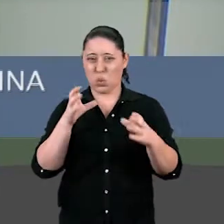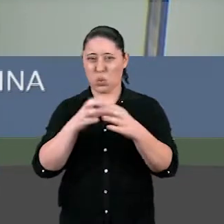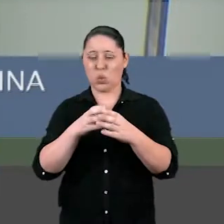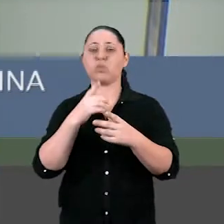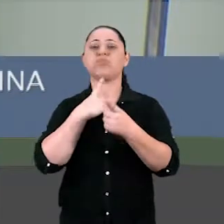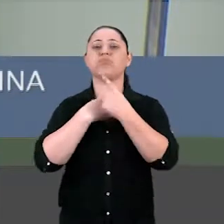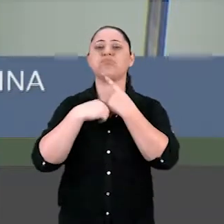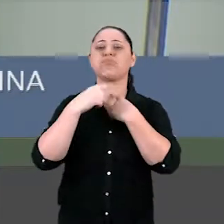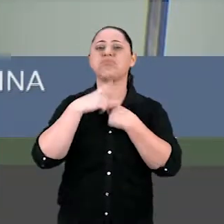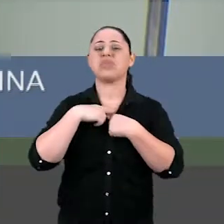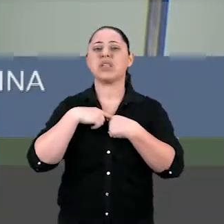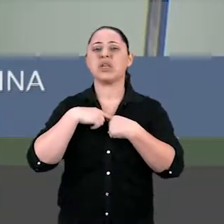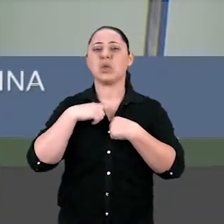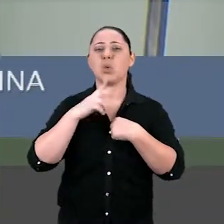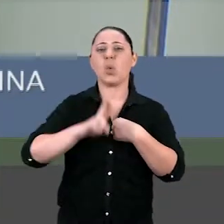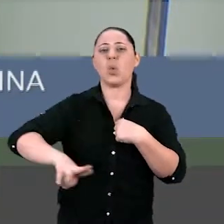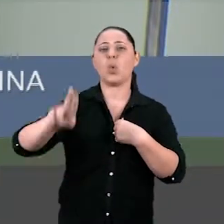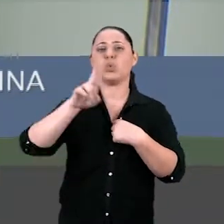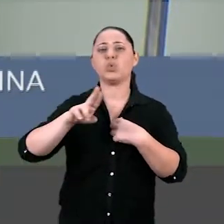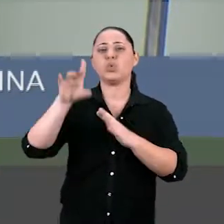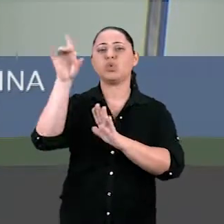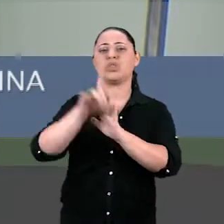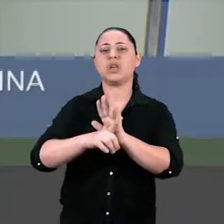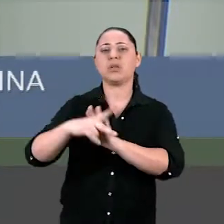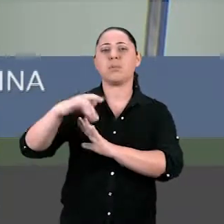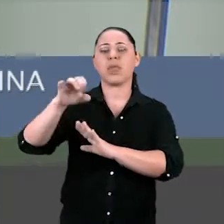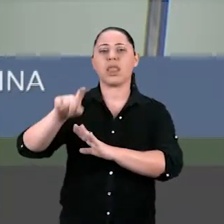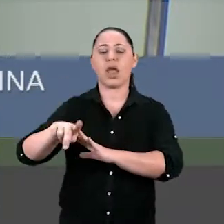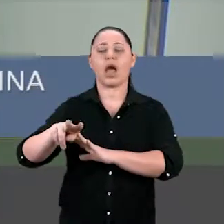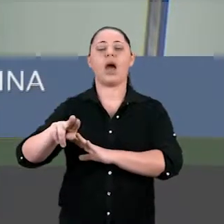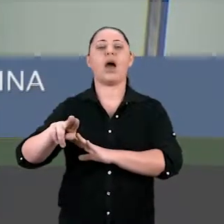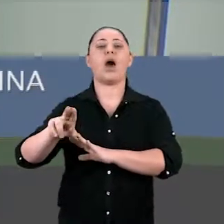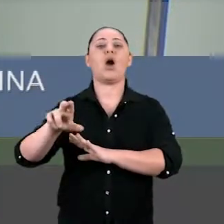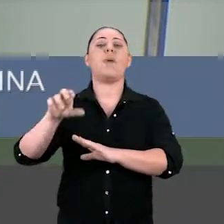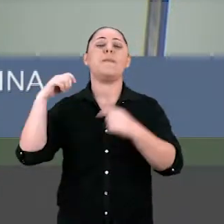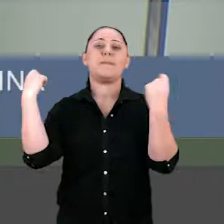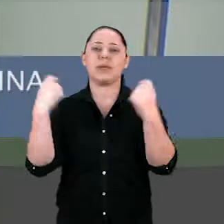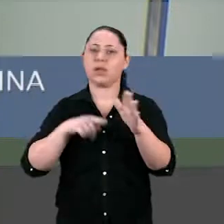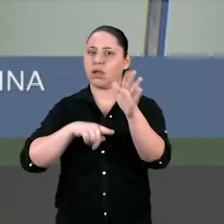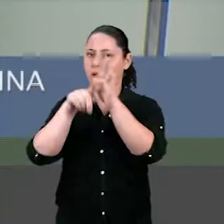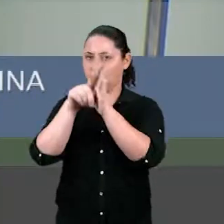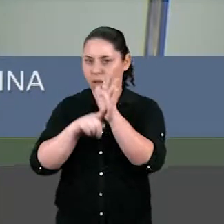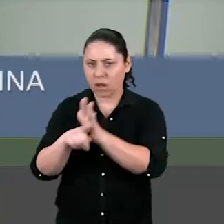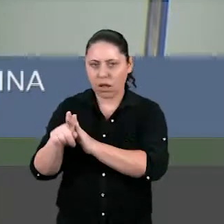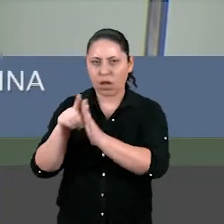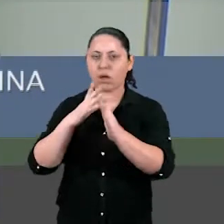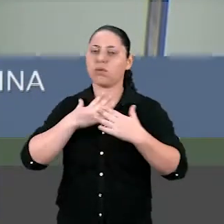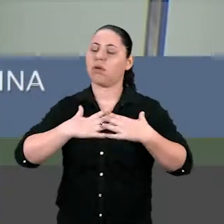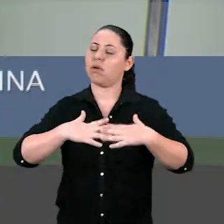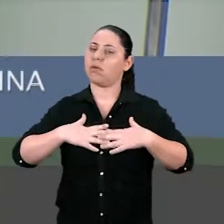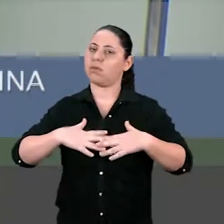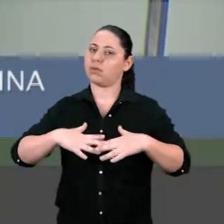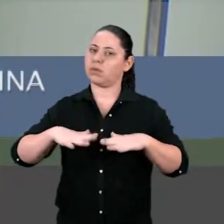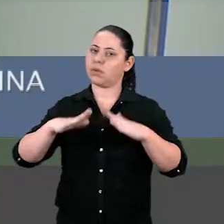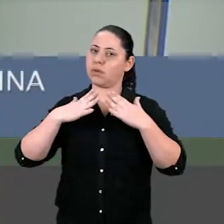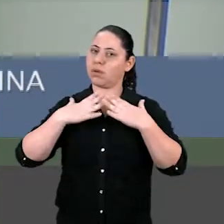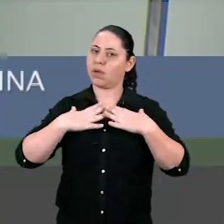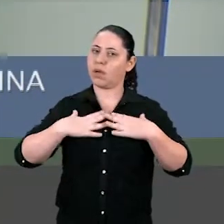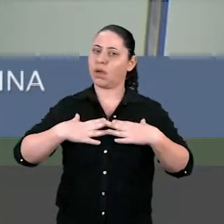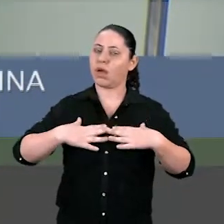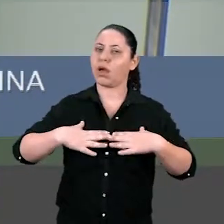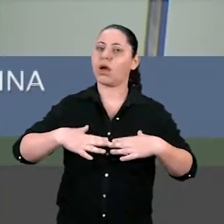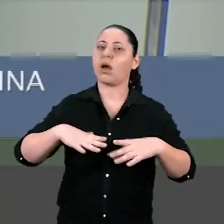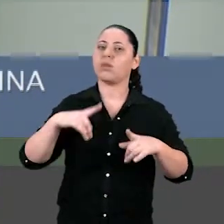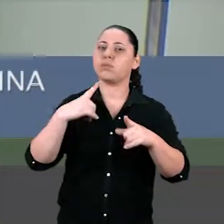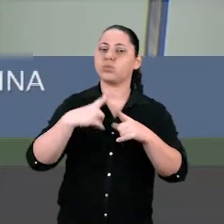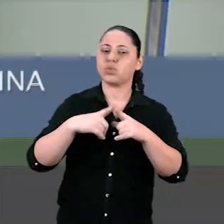direito penal, ele precisa ser pensado com grãos sales, ele precisa ser analisado com muita parcimônia, na medida em que